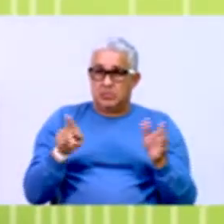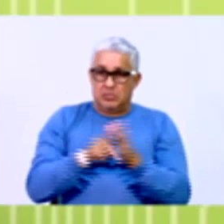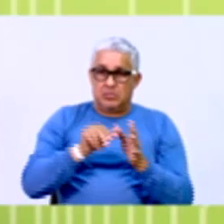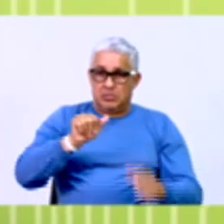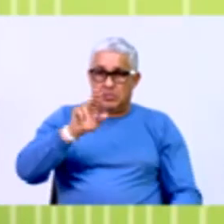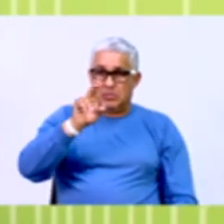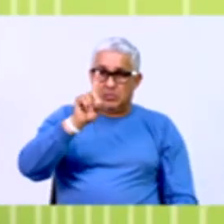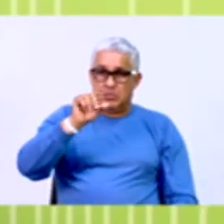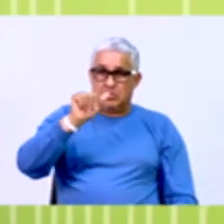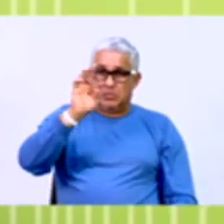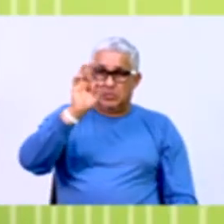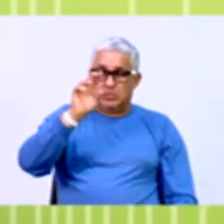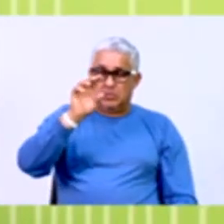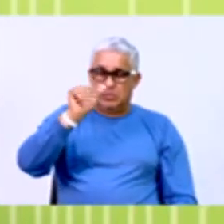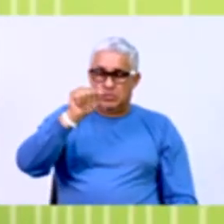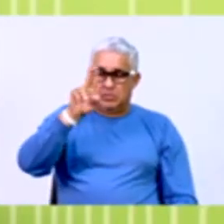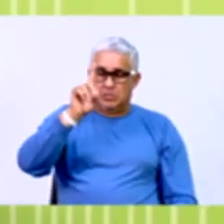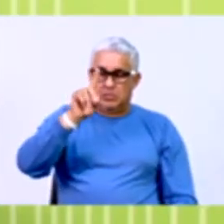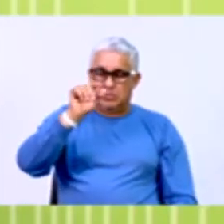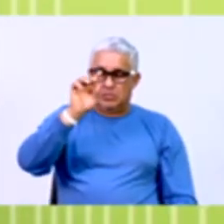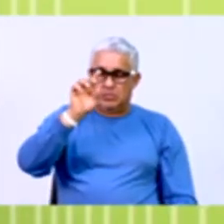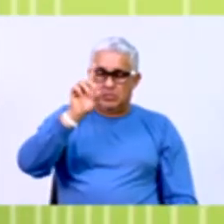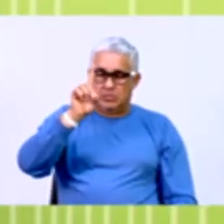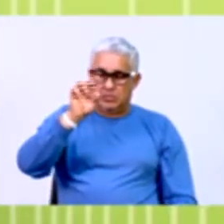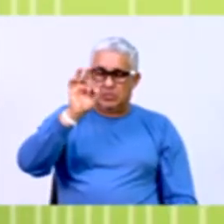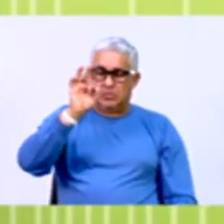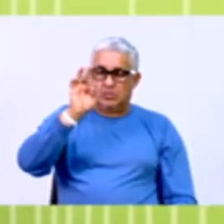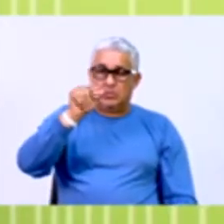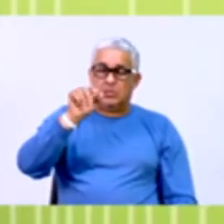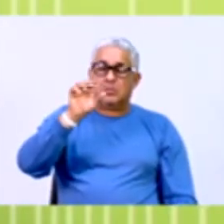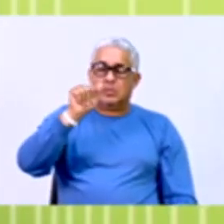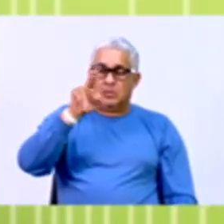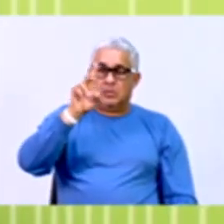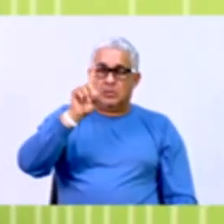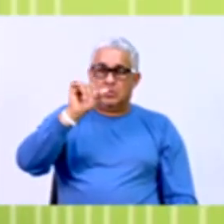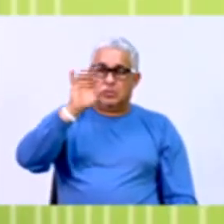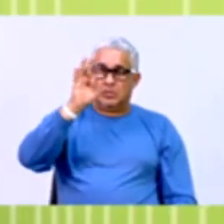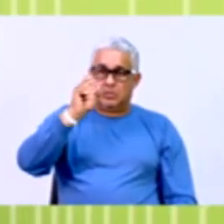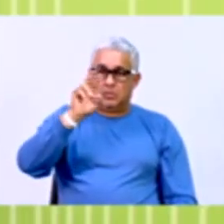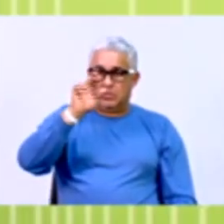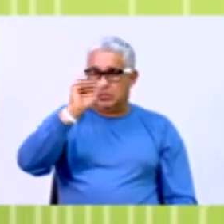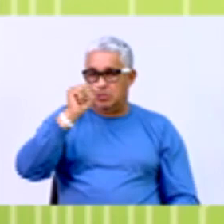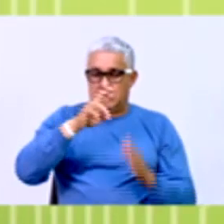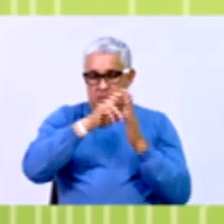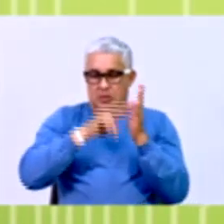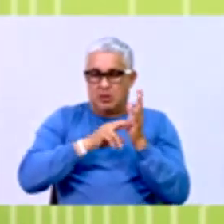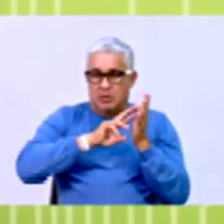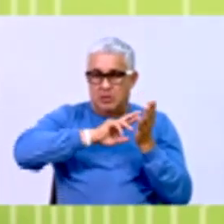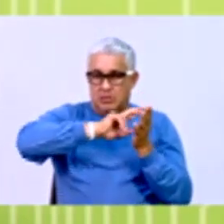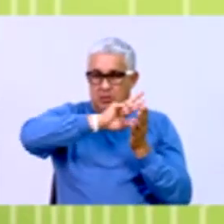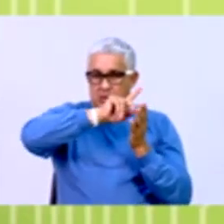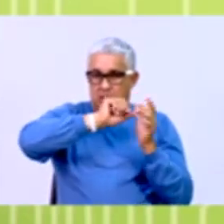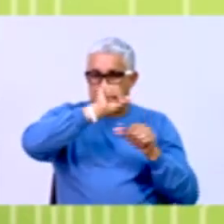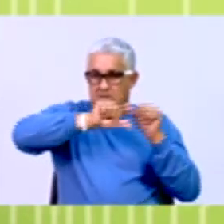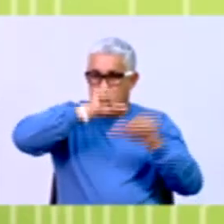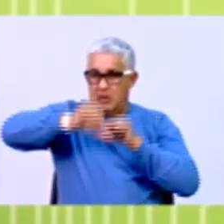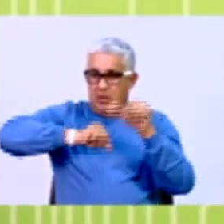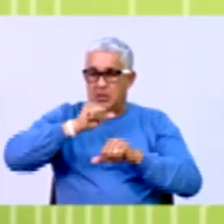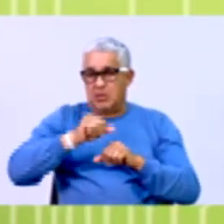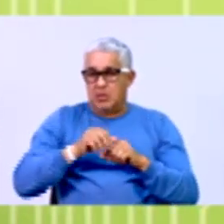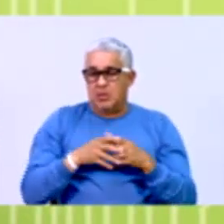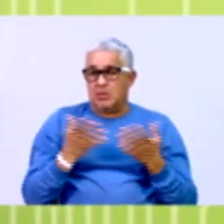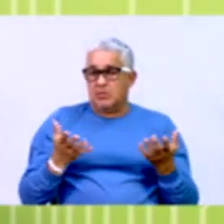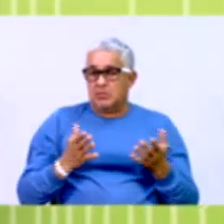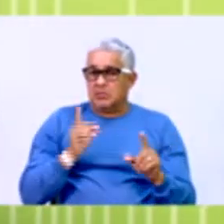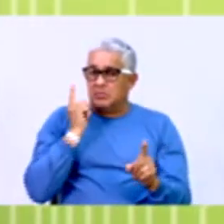medida que a auditoria vai transcorrendo e os critérios eles vão sendo verificados, né, para saber qual é o grau de